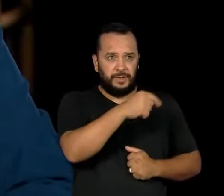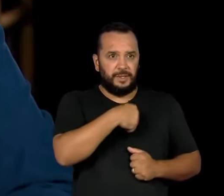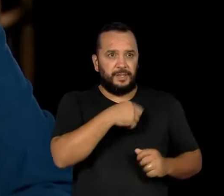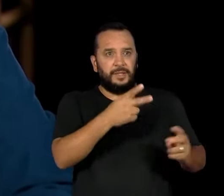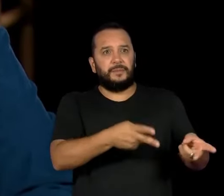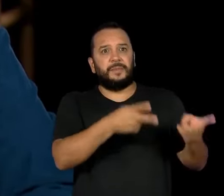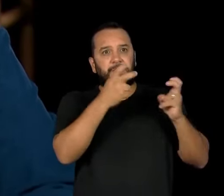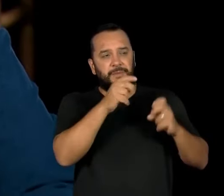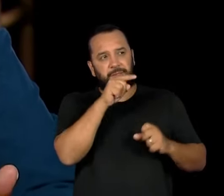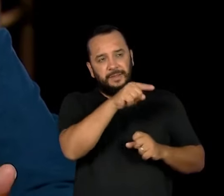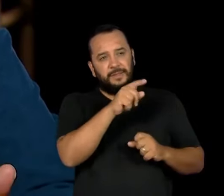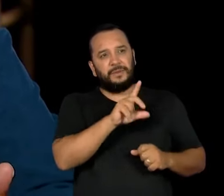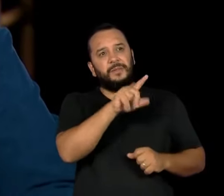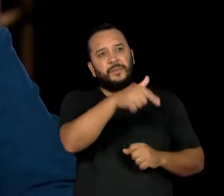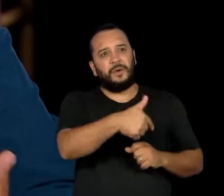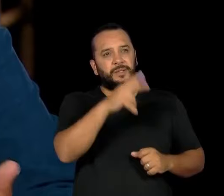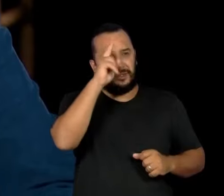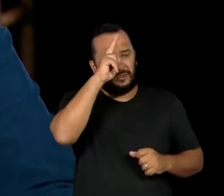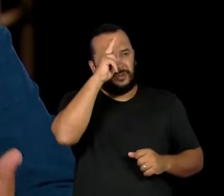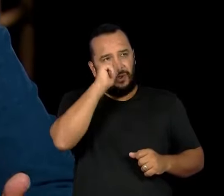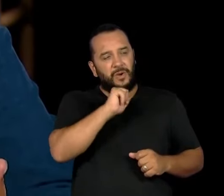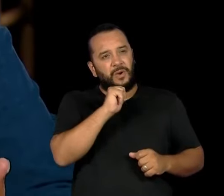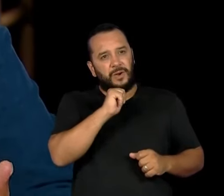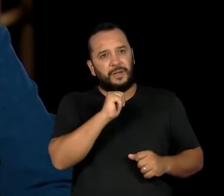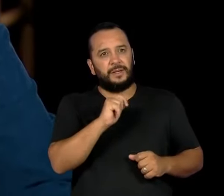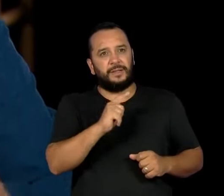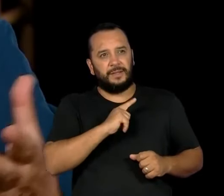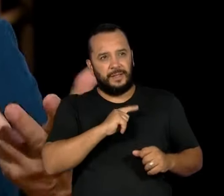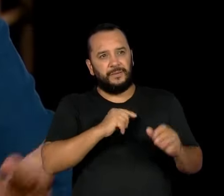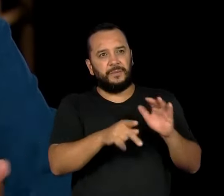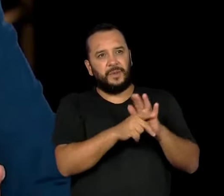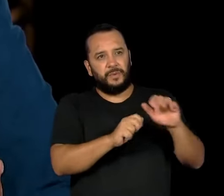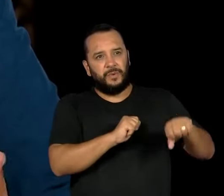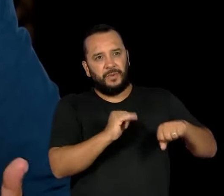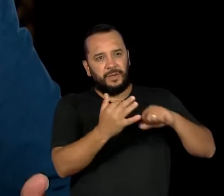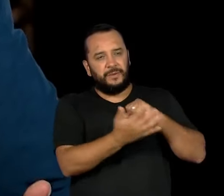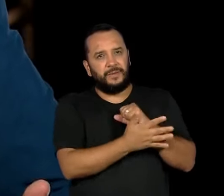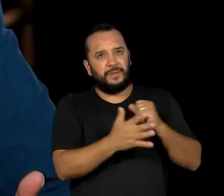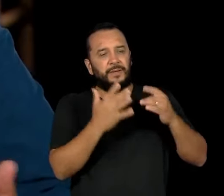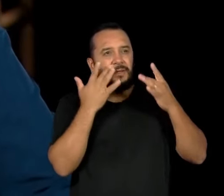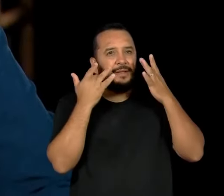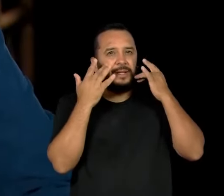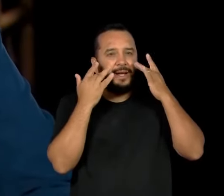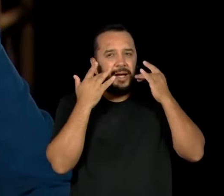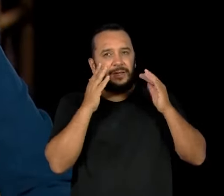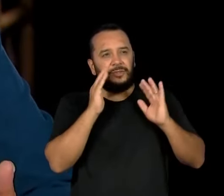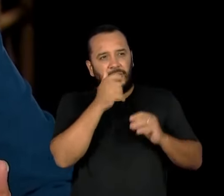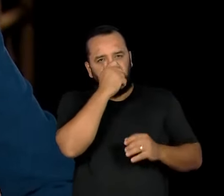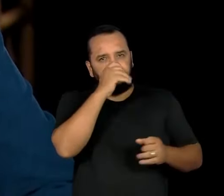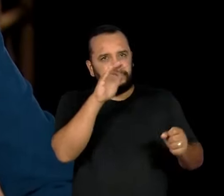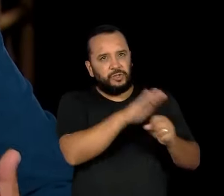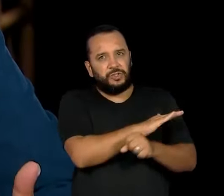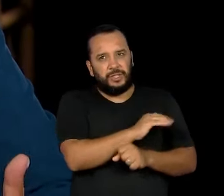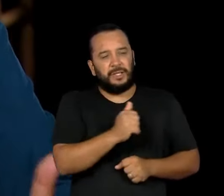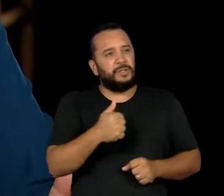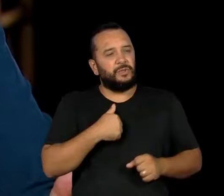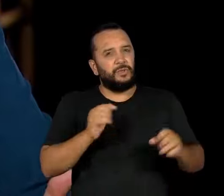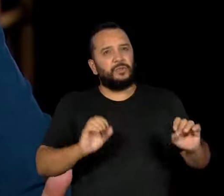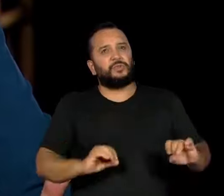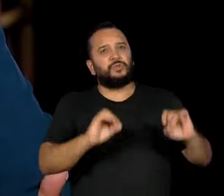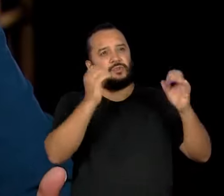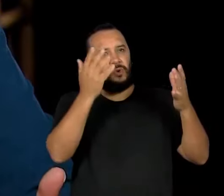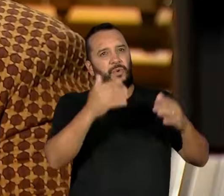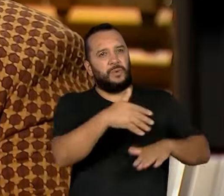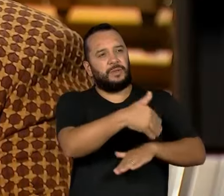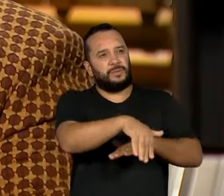depois dessa história toda que a gente teve com covid e tal os teatros estão muito mais cheios né os shows a as ruas